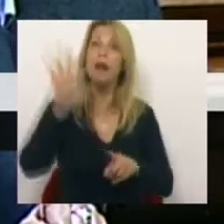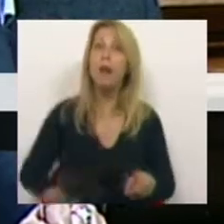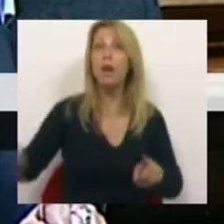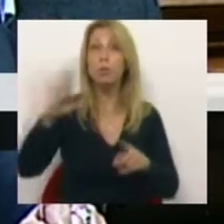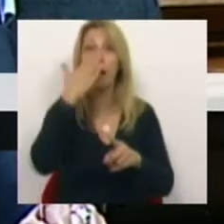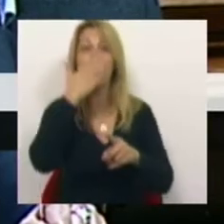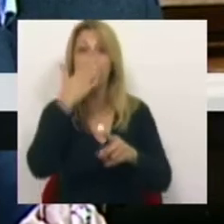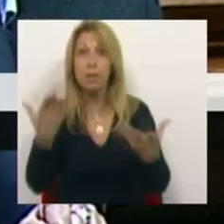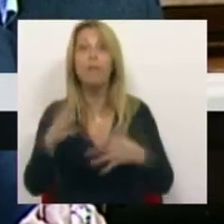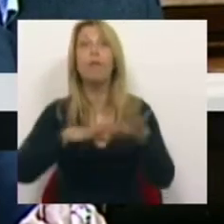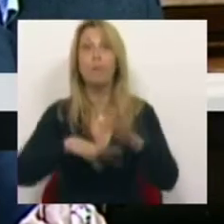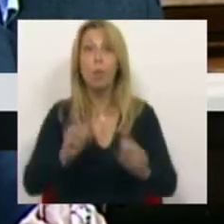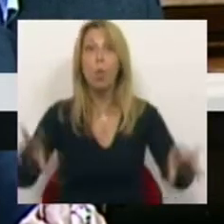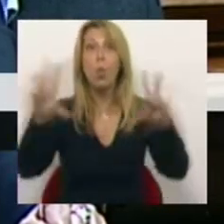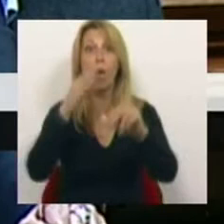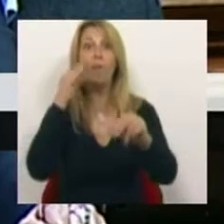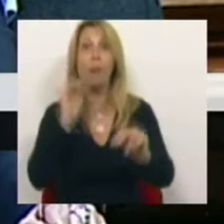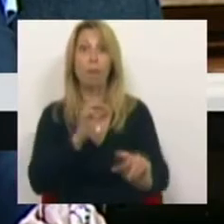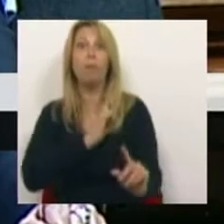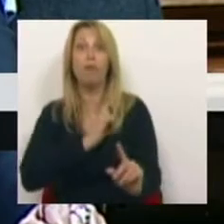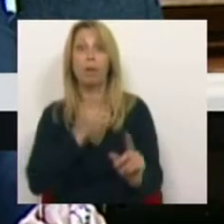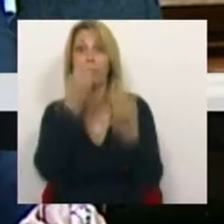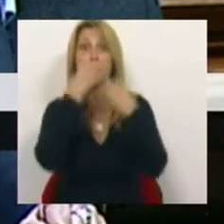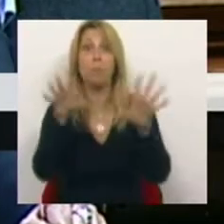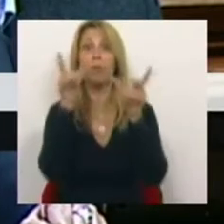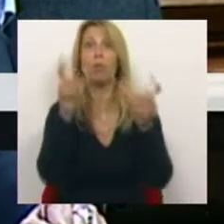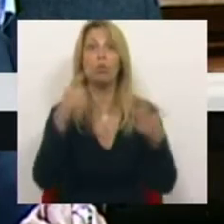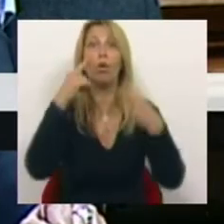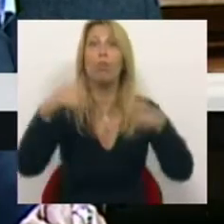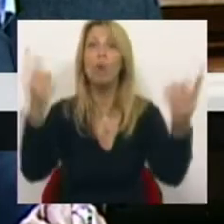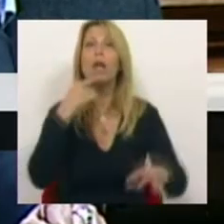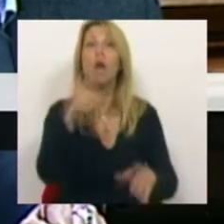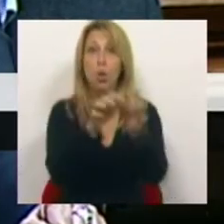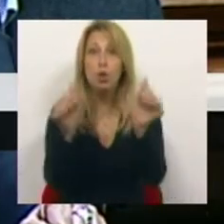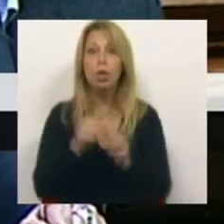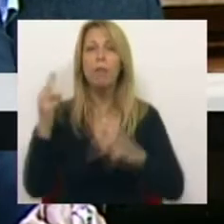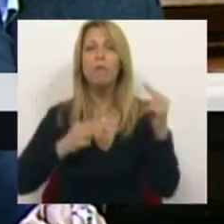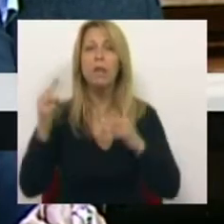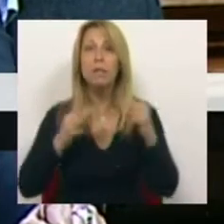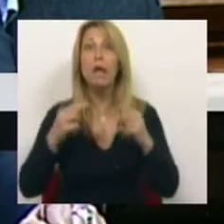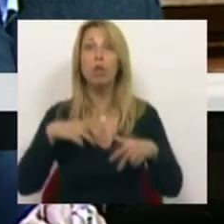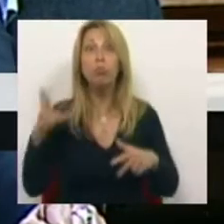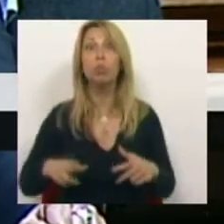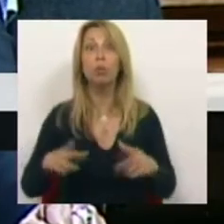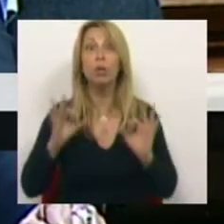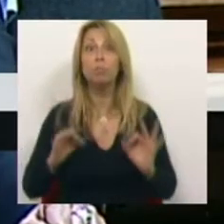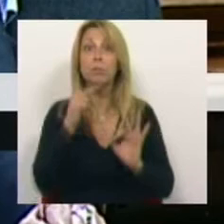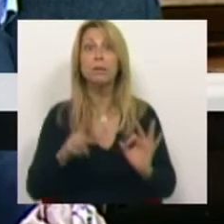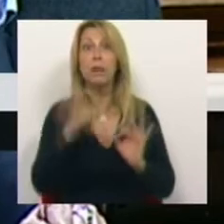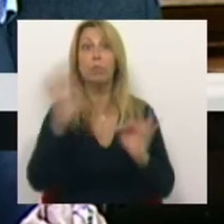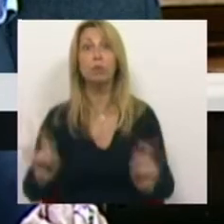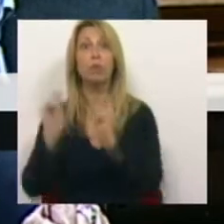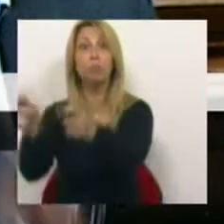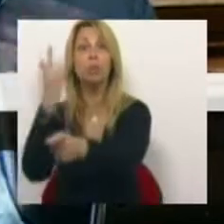privado, perdemos o dinheiro público. Para concluir, e o que deputada. Dizemos é que o sistema financeiro português fica completamente entregue ao estrangeiro. Isso não preocupa o